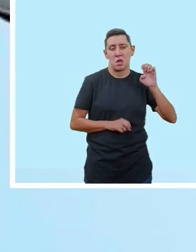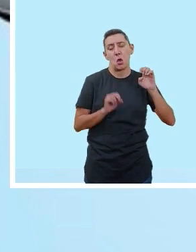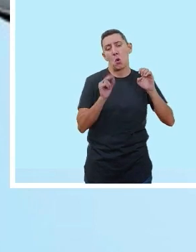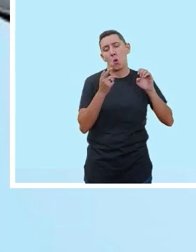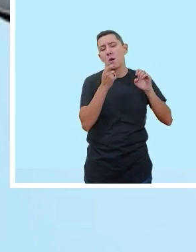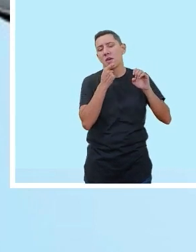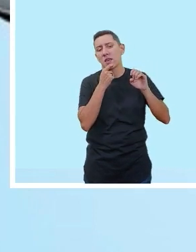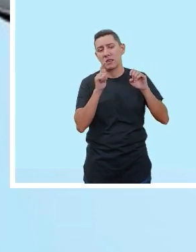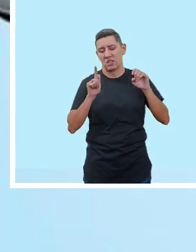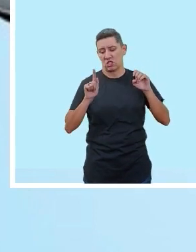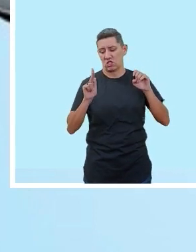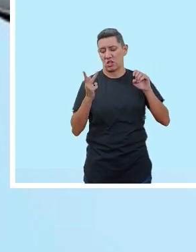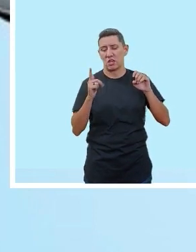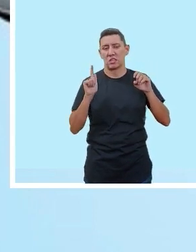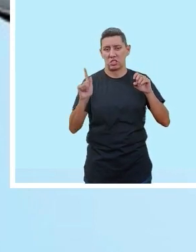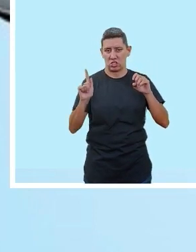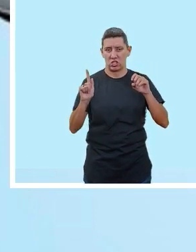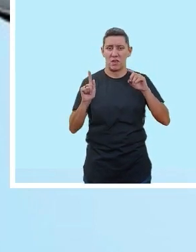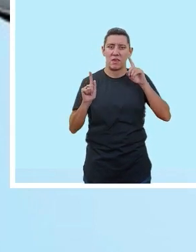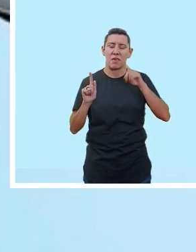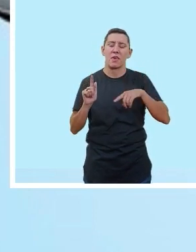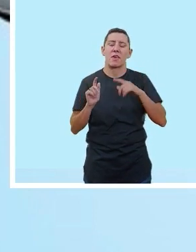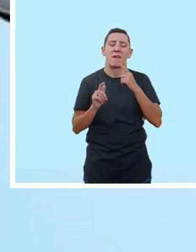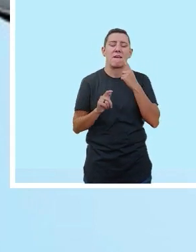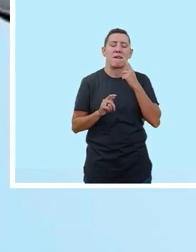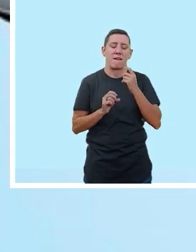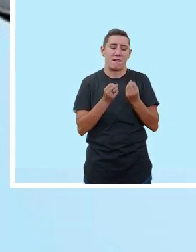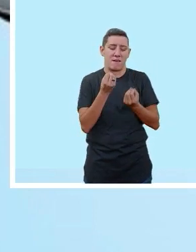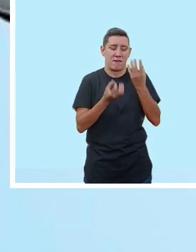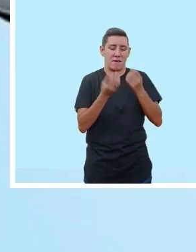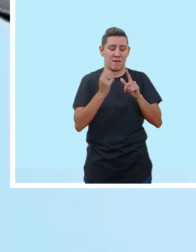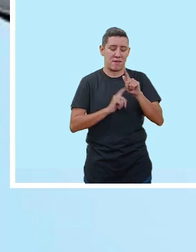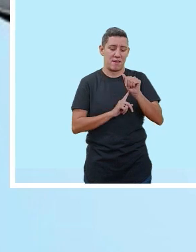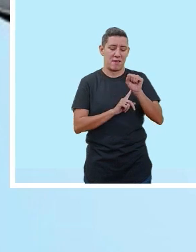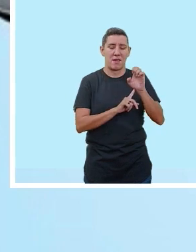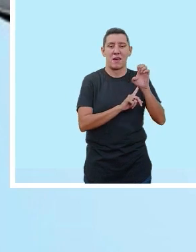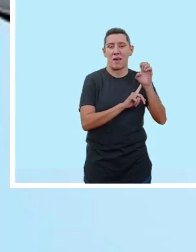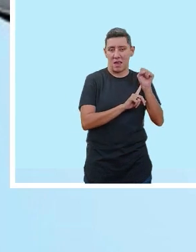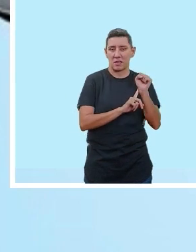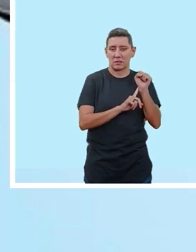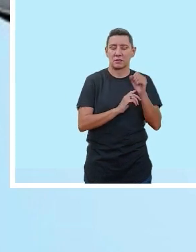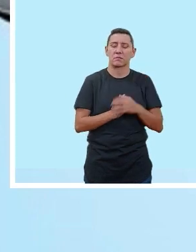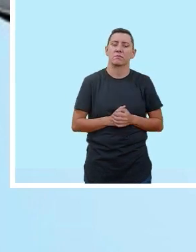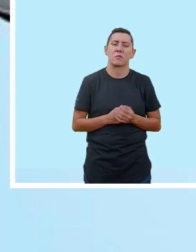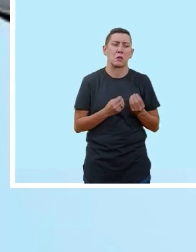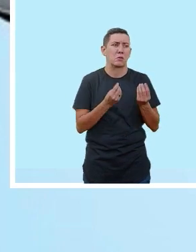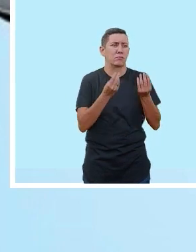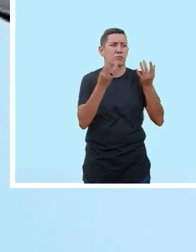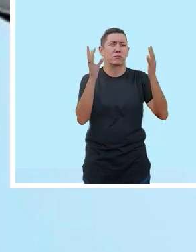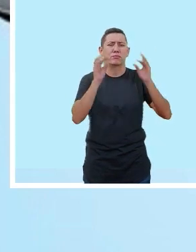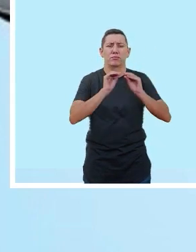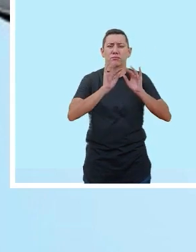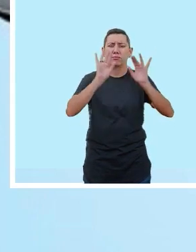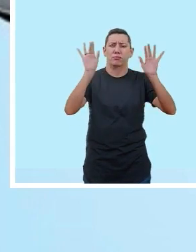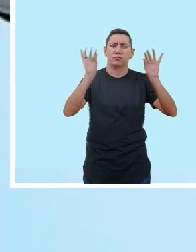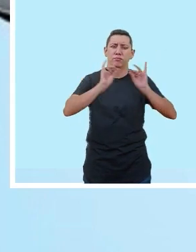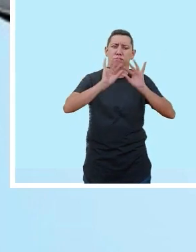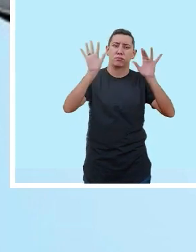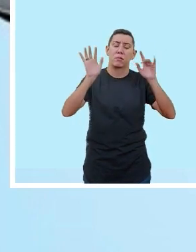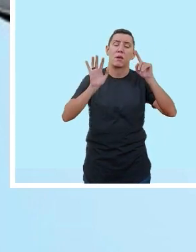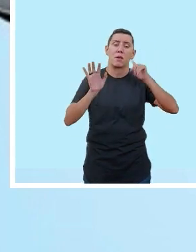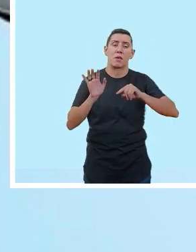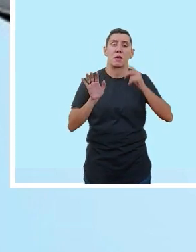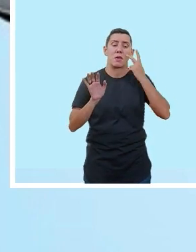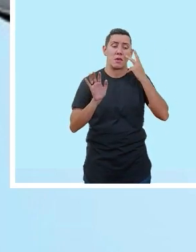GHG, que é Greenhouse Gases, esses gases elas são substâncias naturais, tá? Já presentes